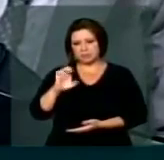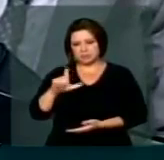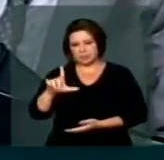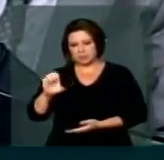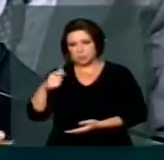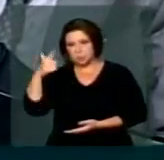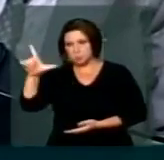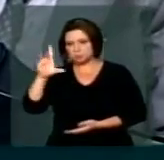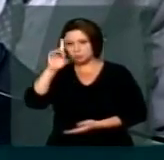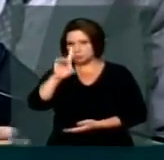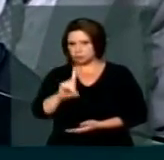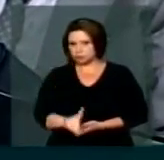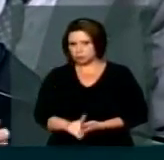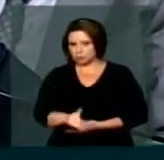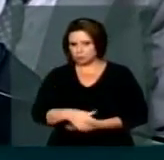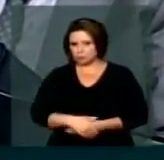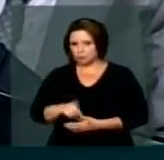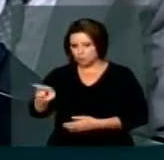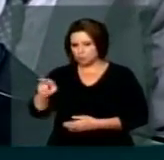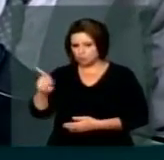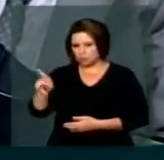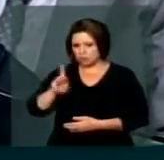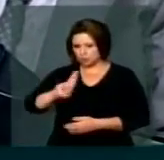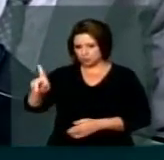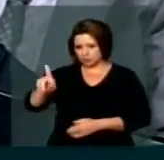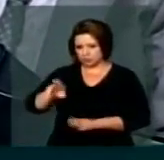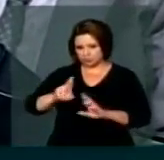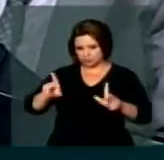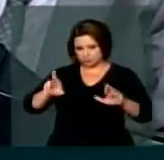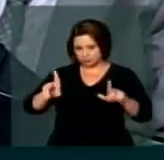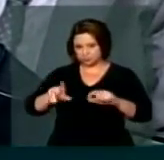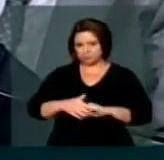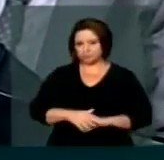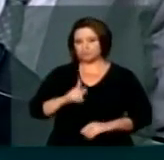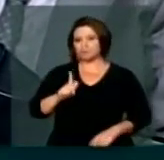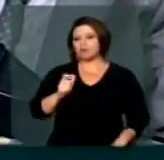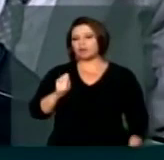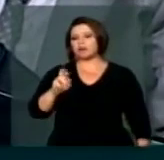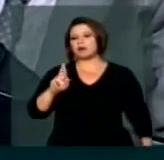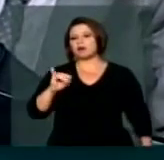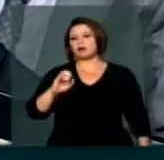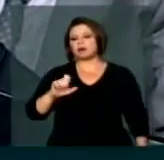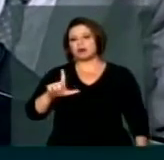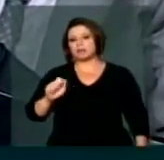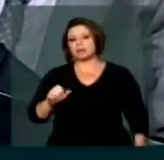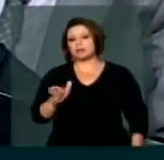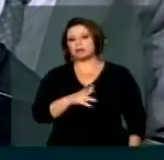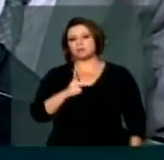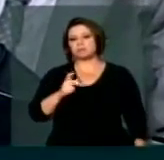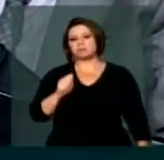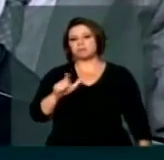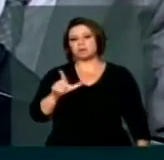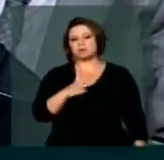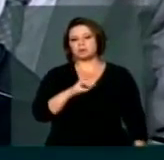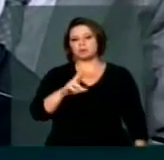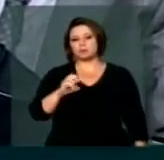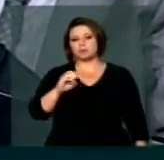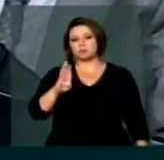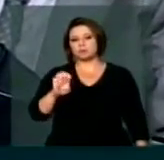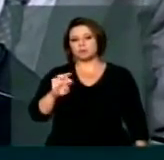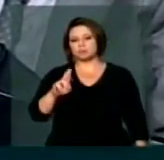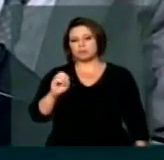diretores, né, que não, no seu caso é um pouco diferente. Gabrielli, Zelada, Paulo Roberto,